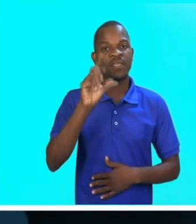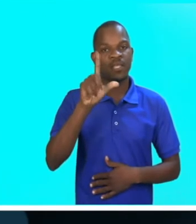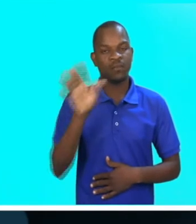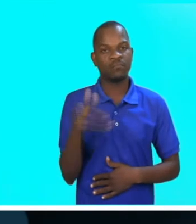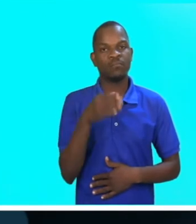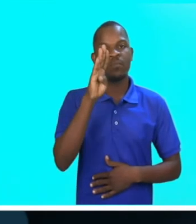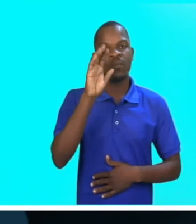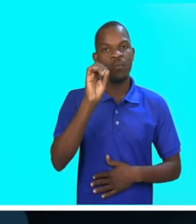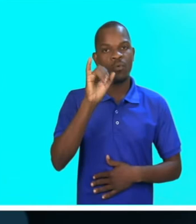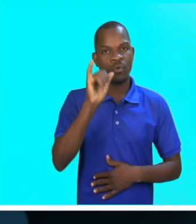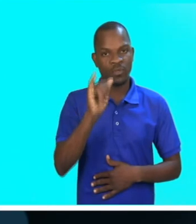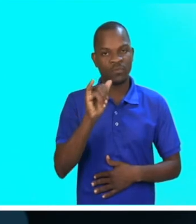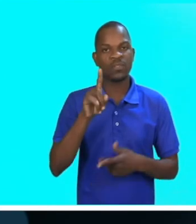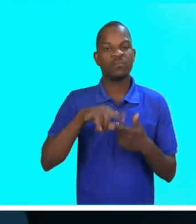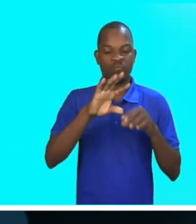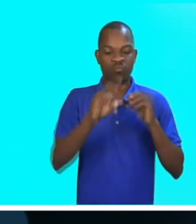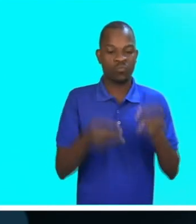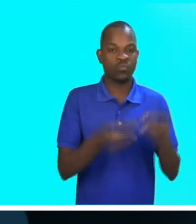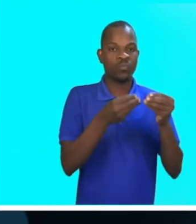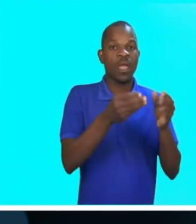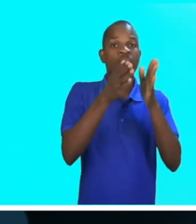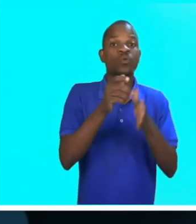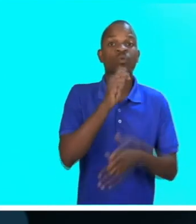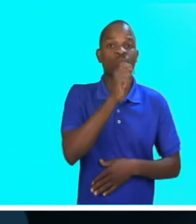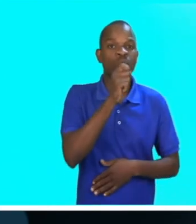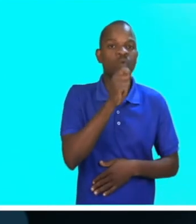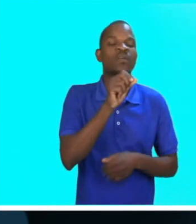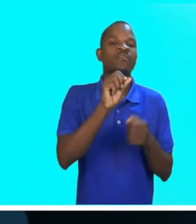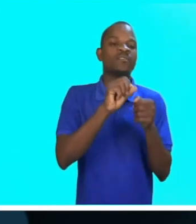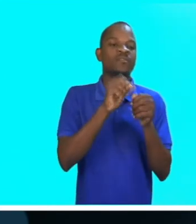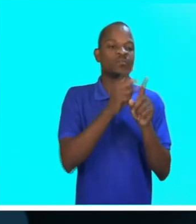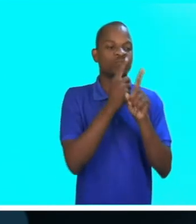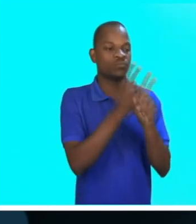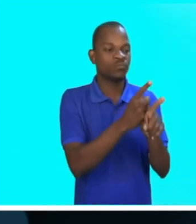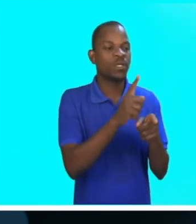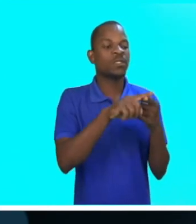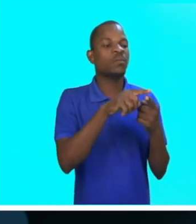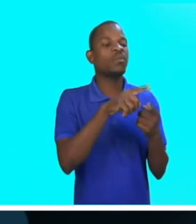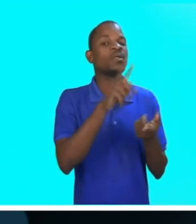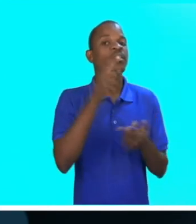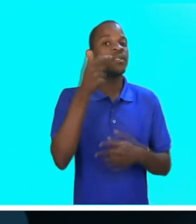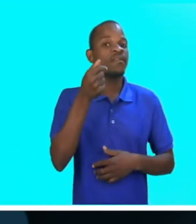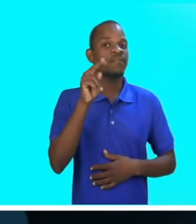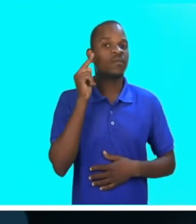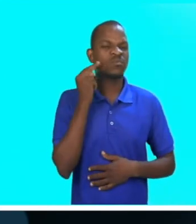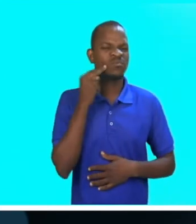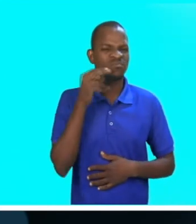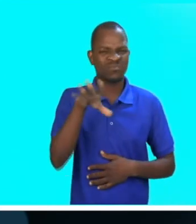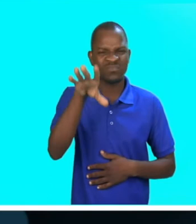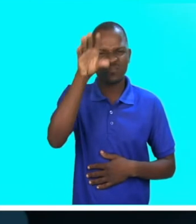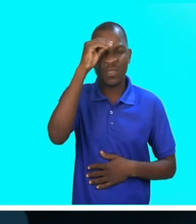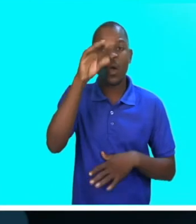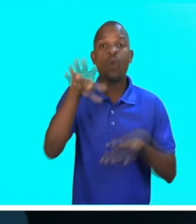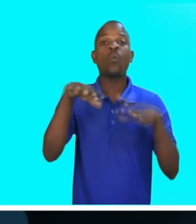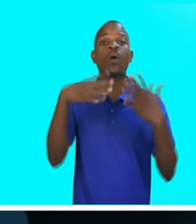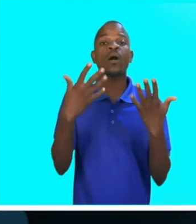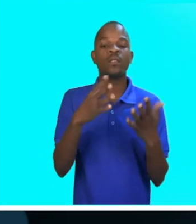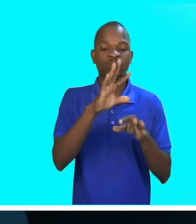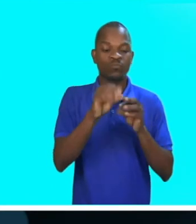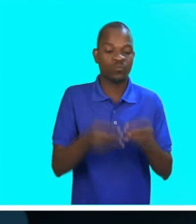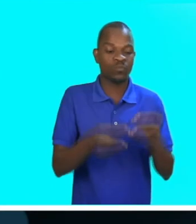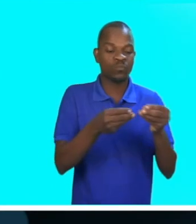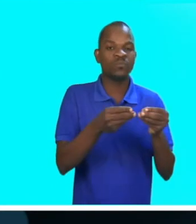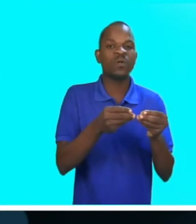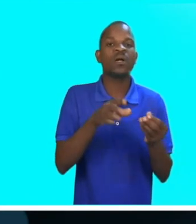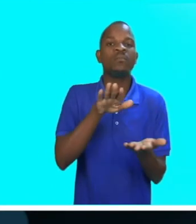que melhor encobrir a competição. A TV Surdo procurou entender que impacto os prêmios podem trazer